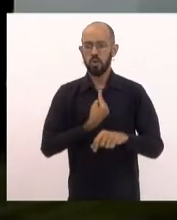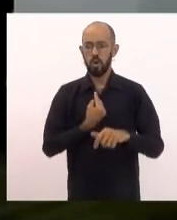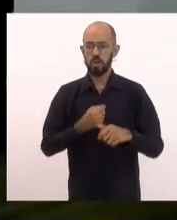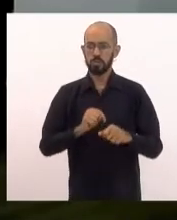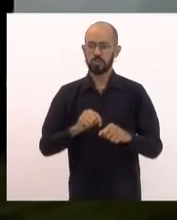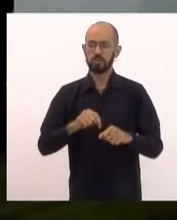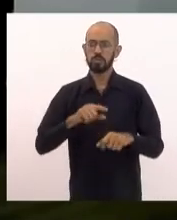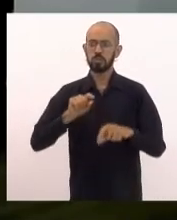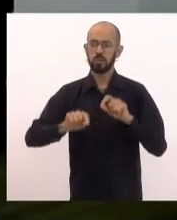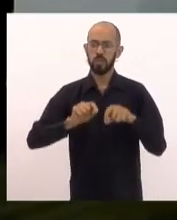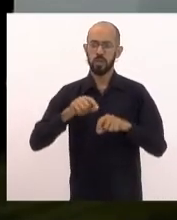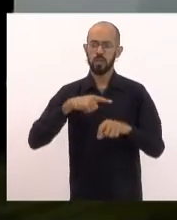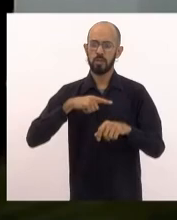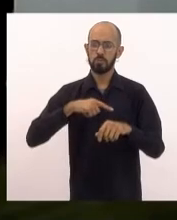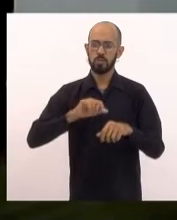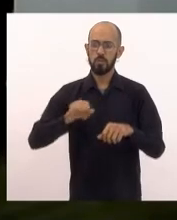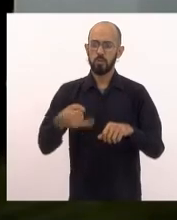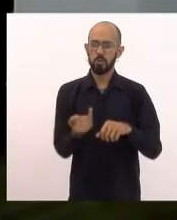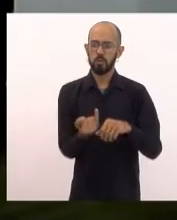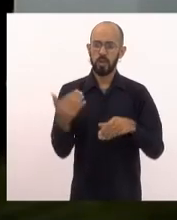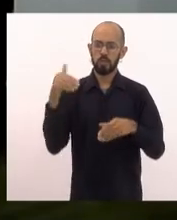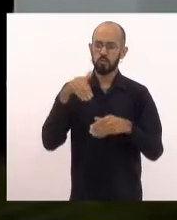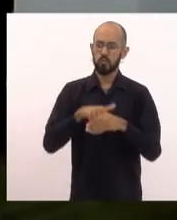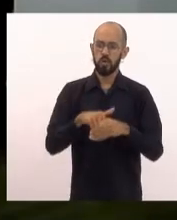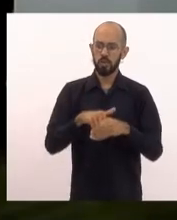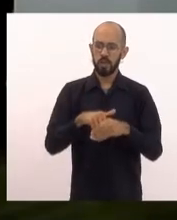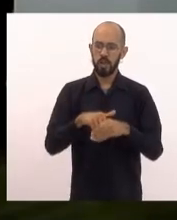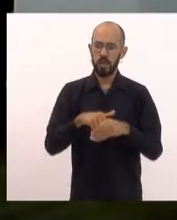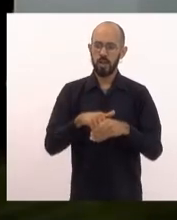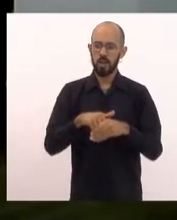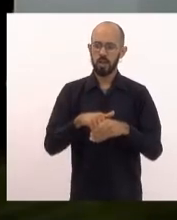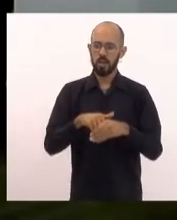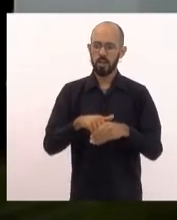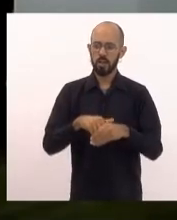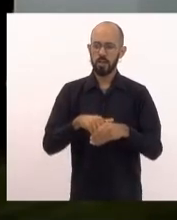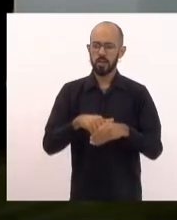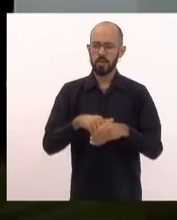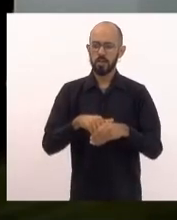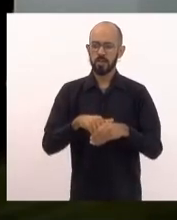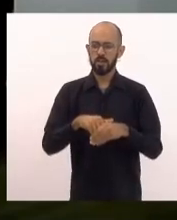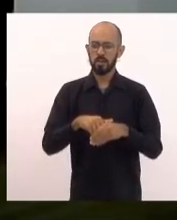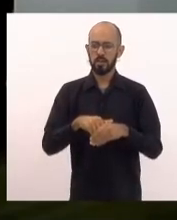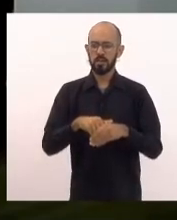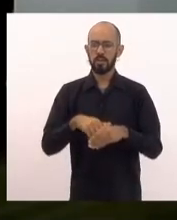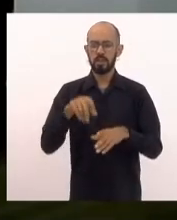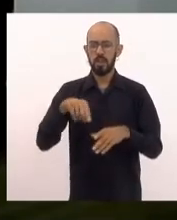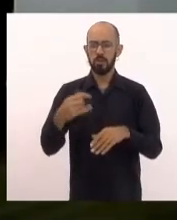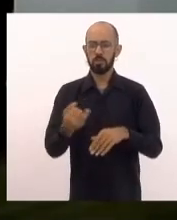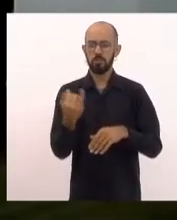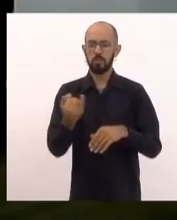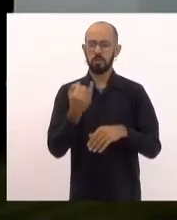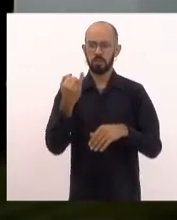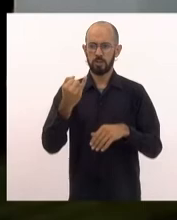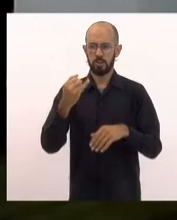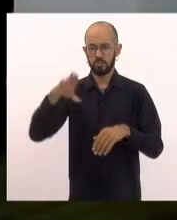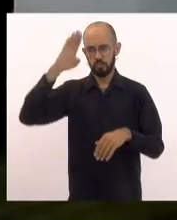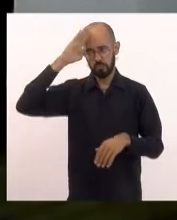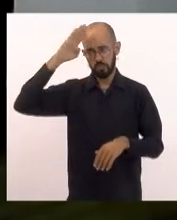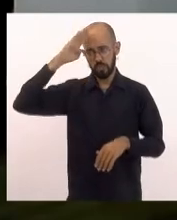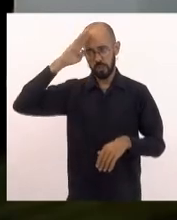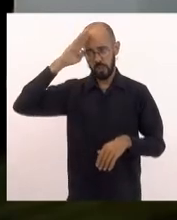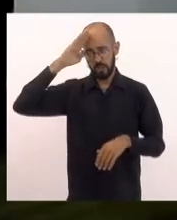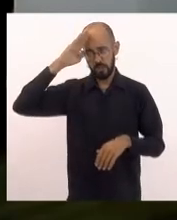estar votando um projeto dos militares de proteção social, onde é legítimo o requerimento dos militares. E